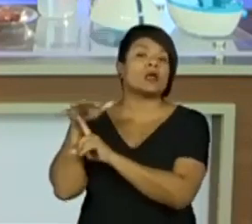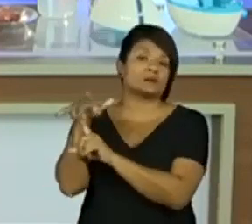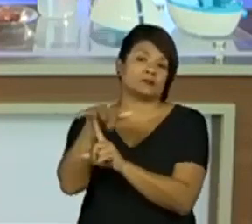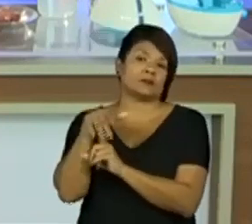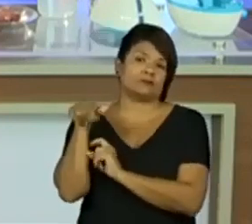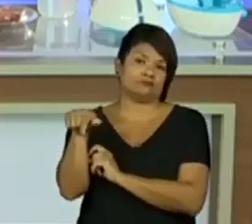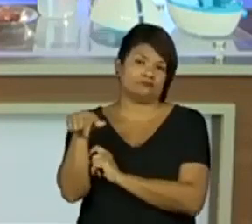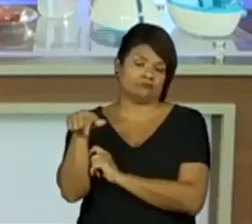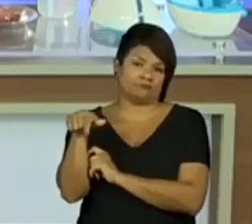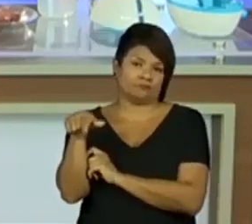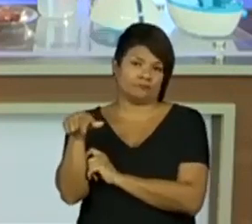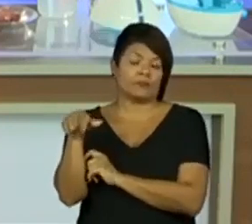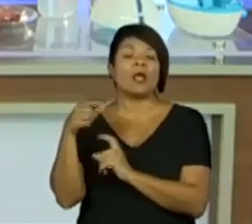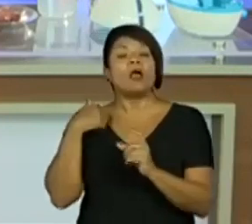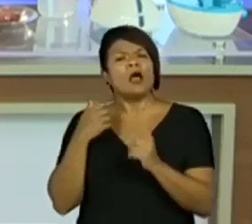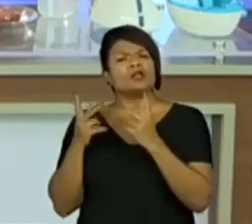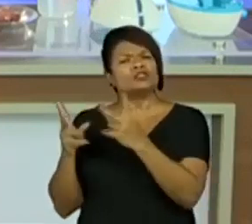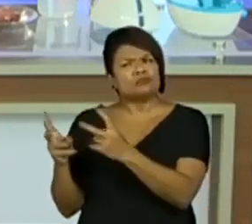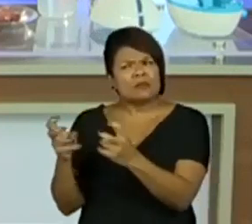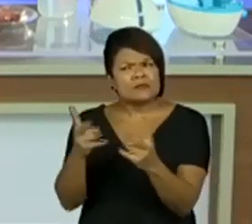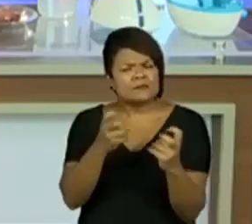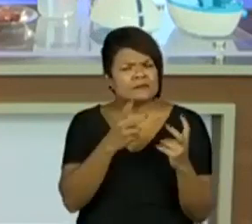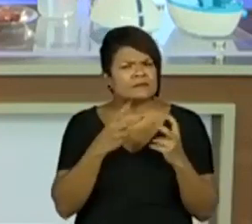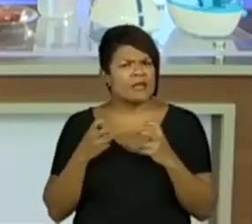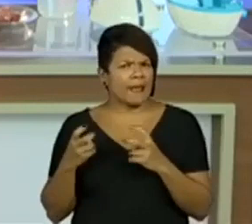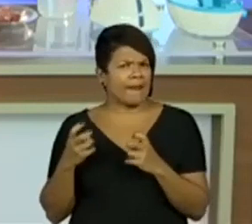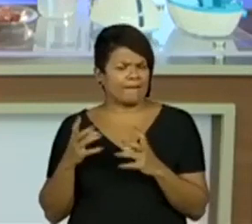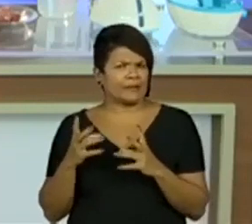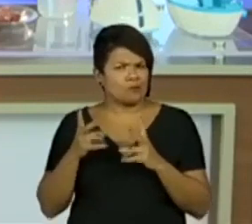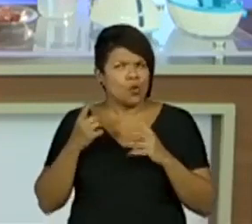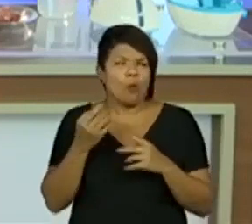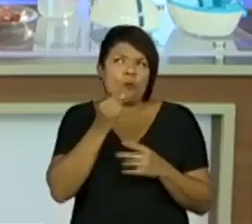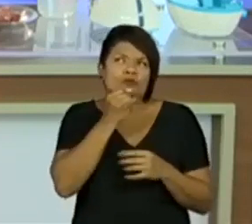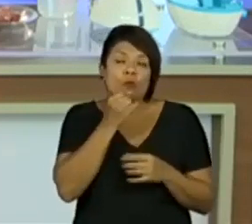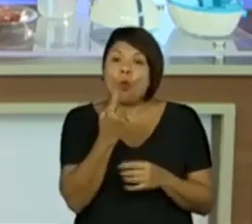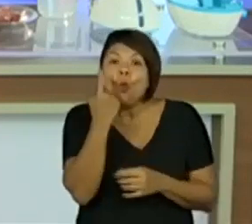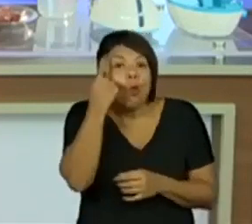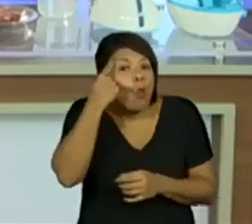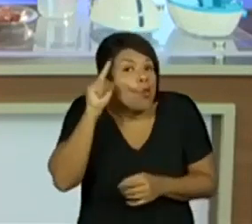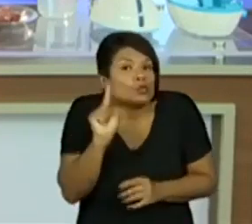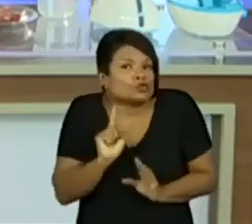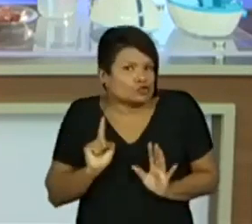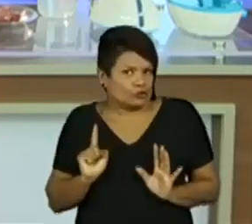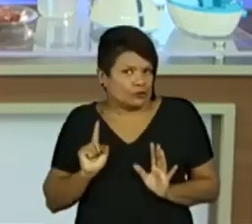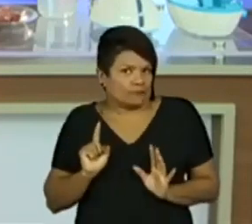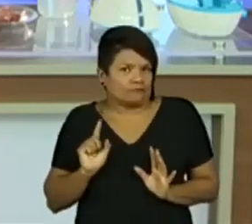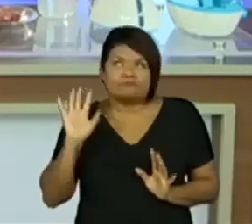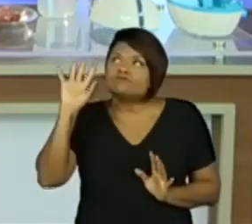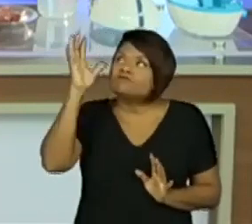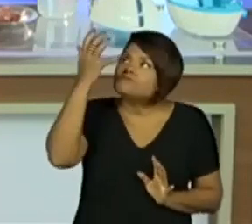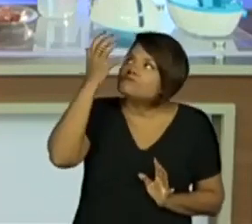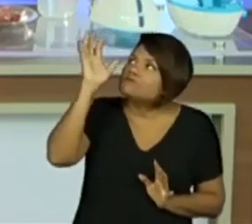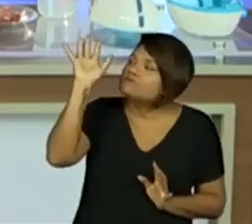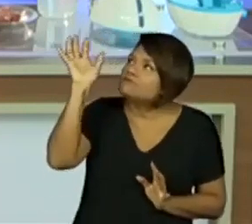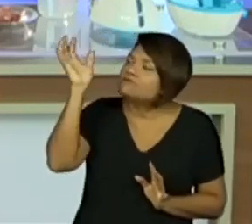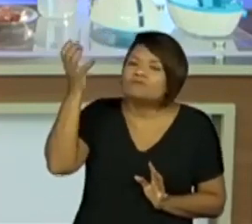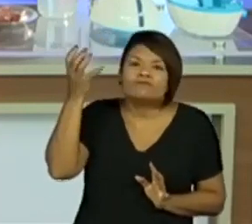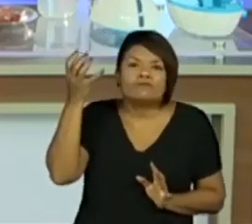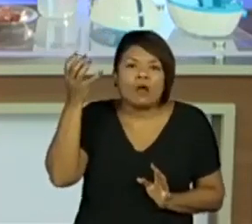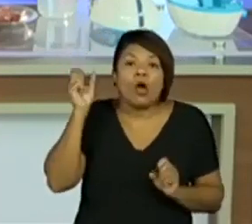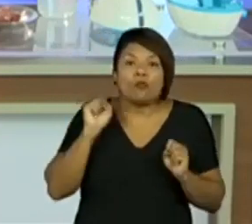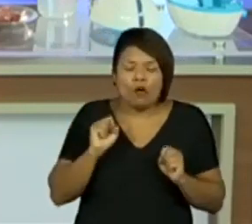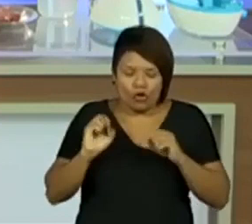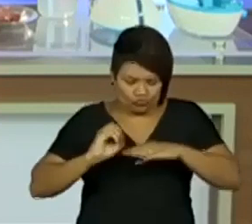Nós percebemos, ao longo de um mesmo dia, por exemplo, mudanças no tempo. Um dia